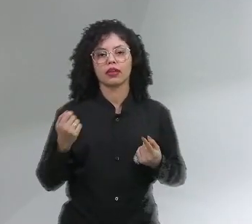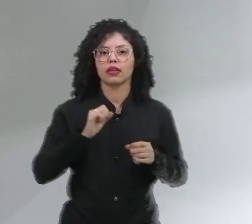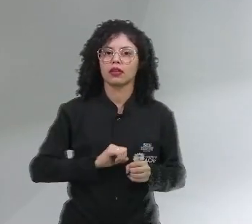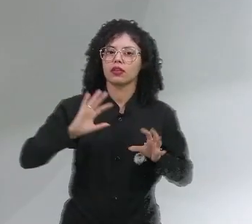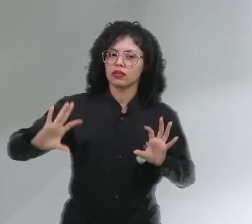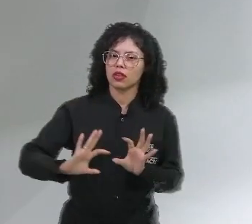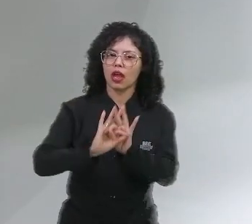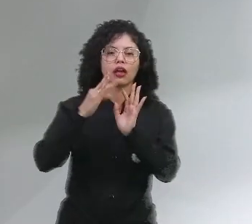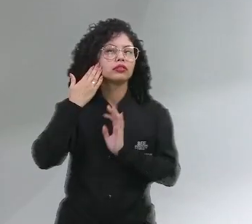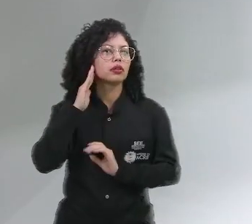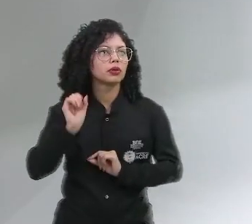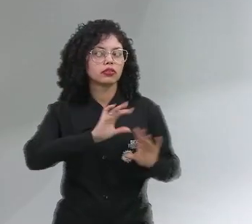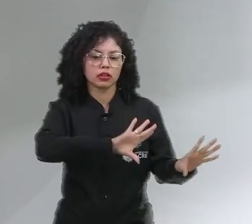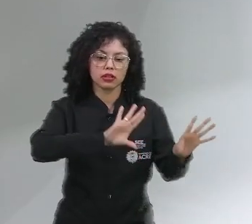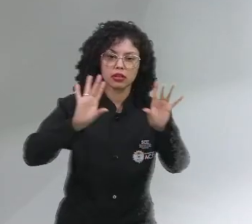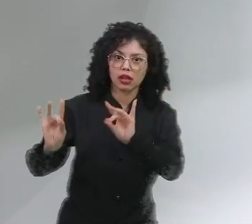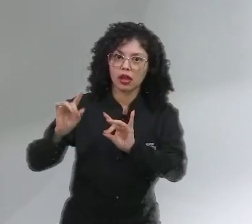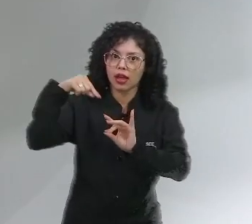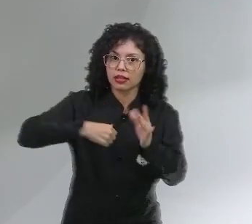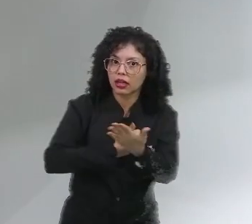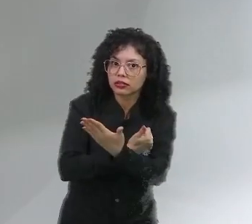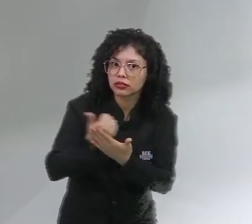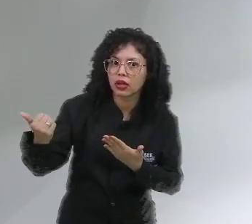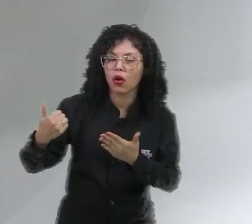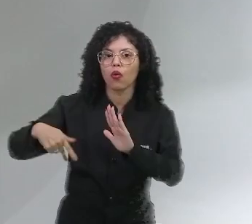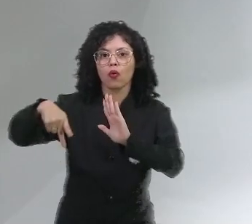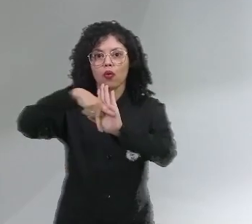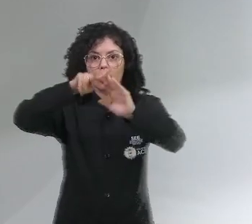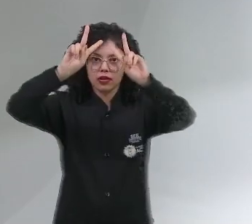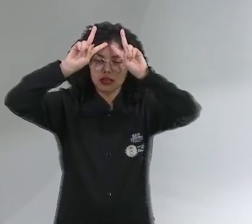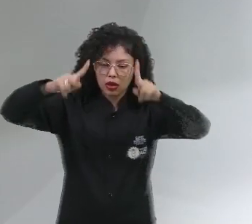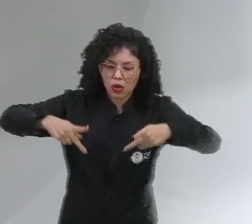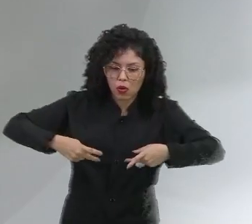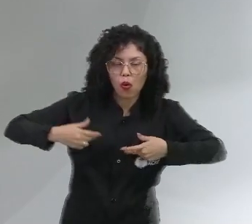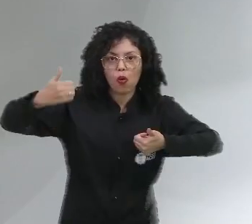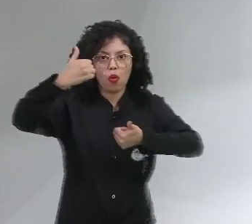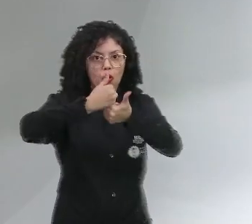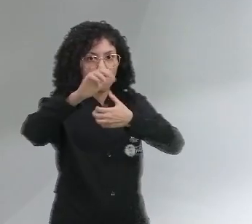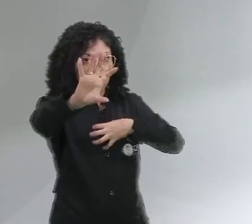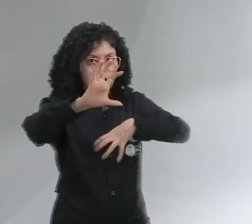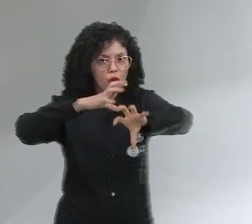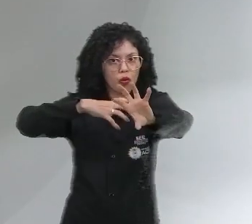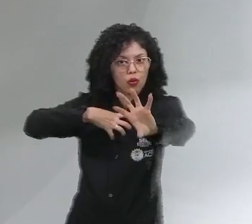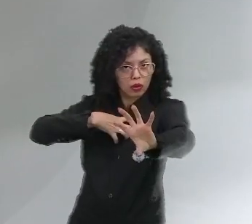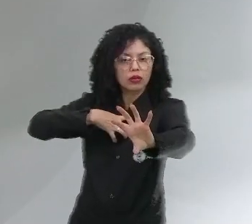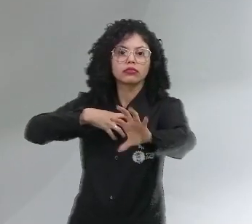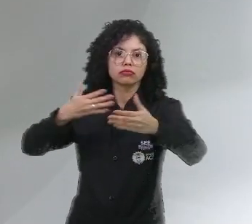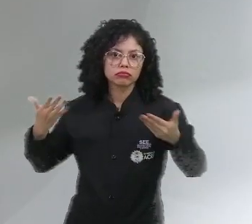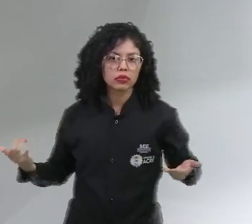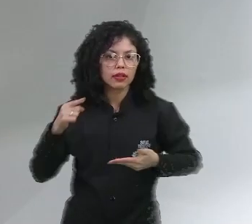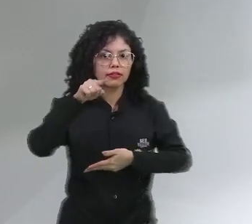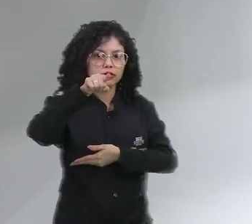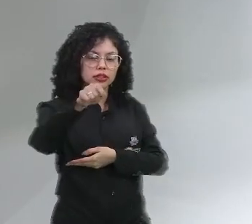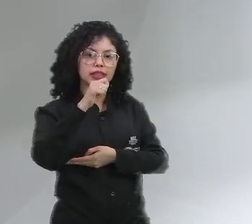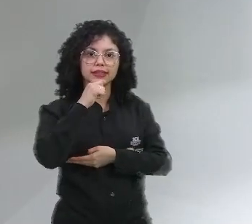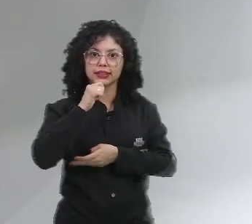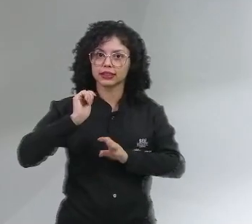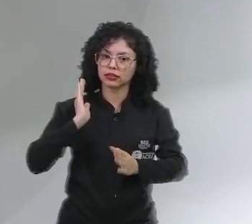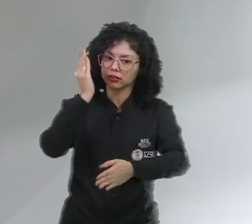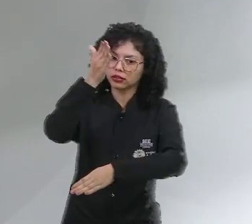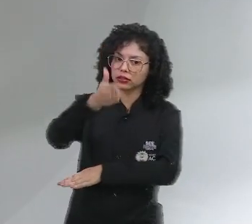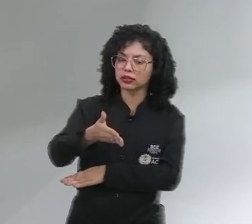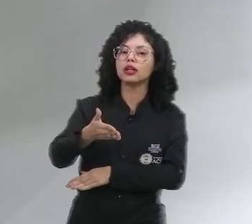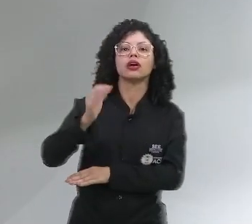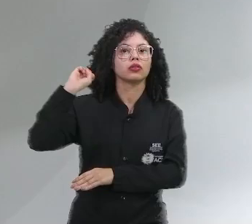essa compreensão de levar essa ação do ser, de se colocar à frente, protagonismo, em que você é ali quem